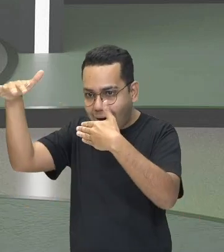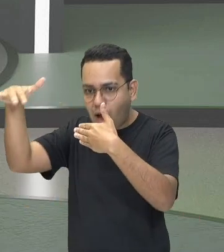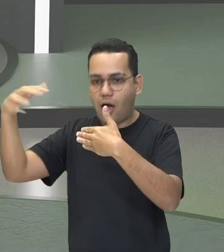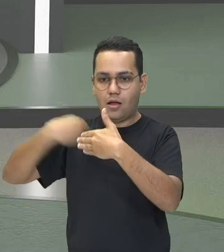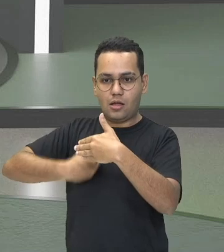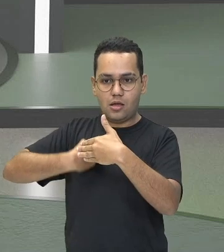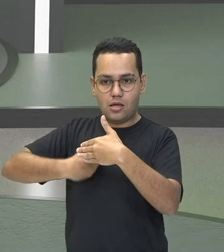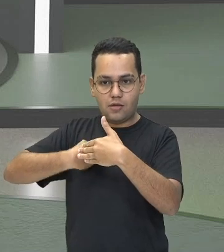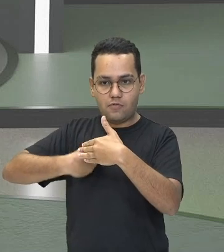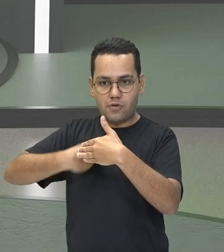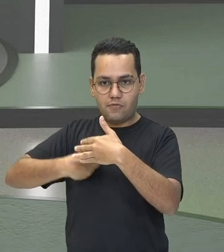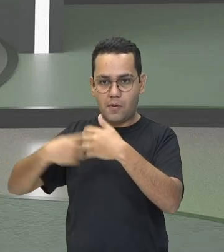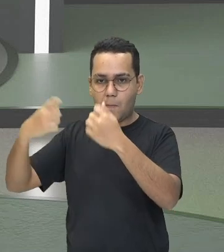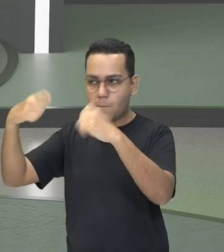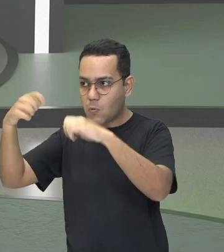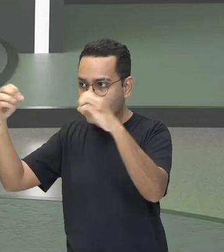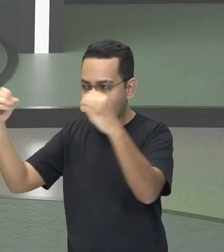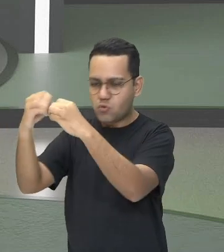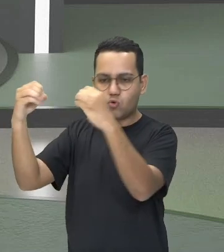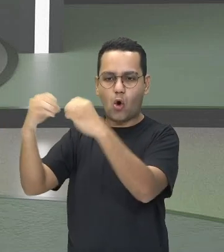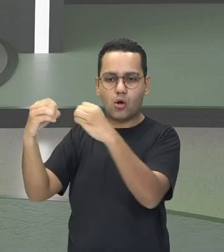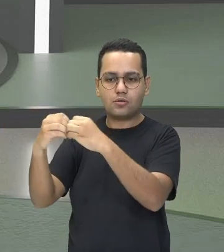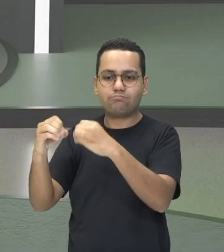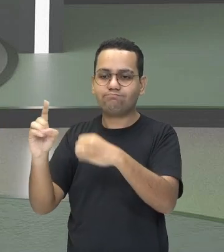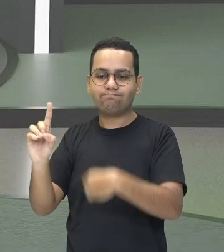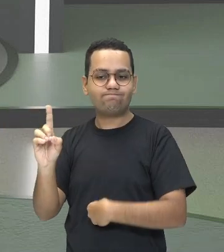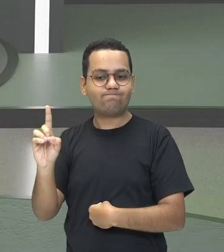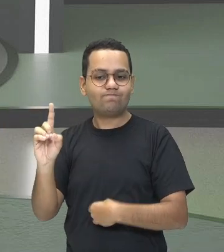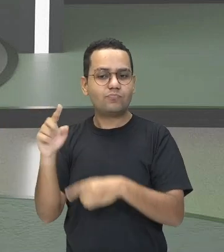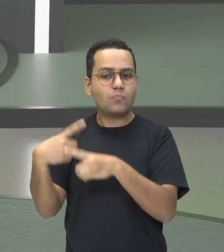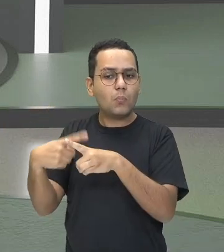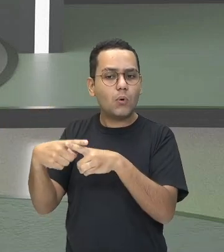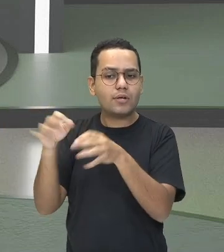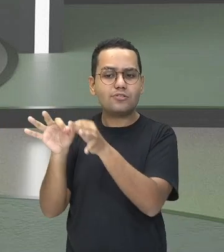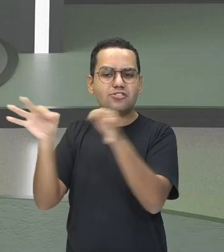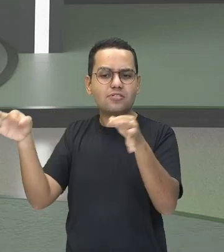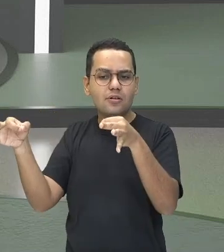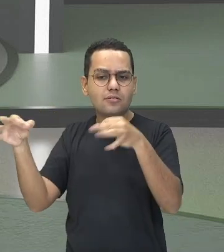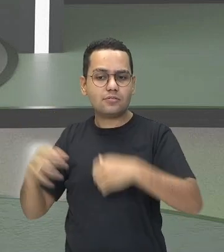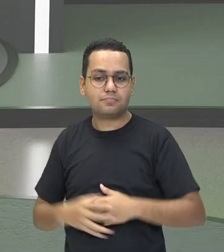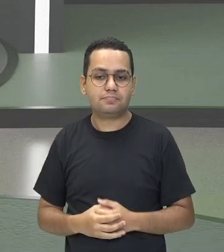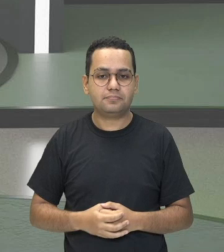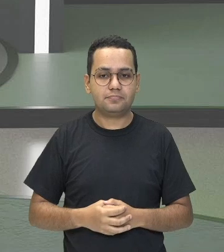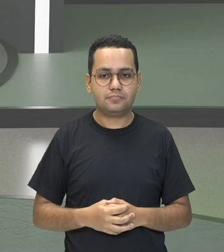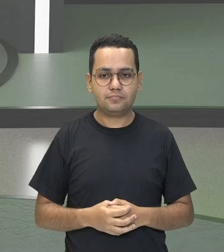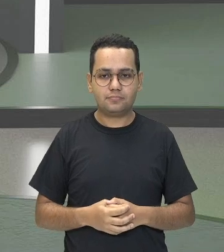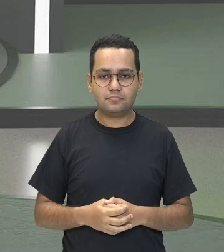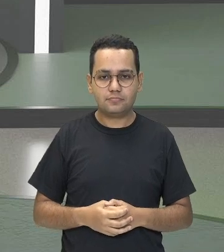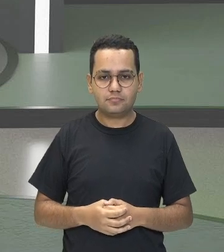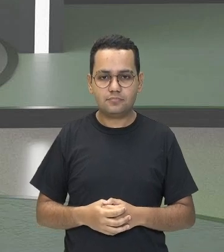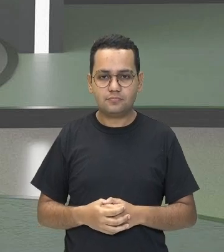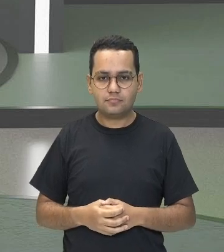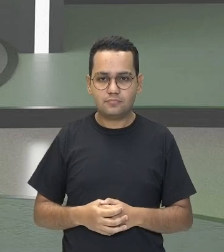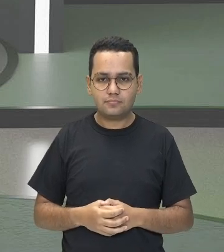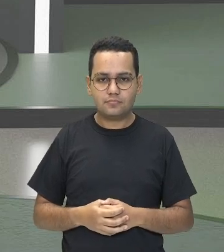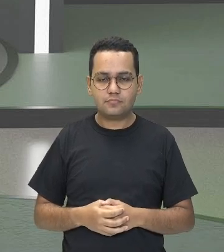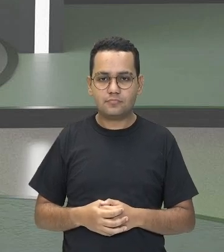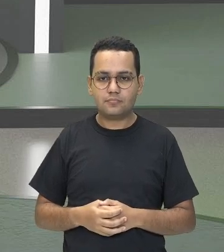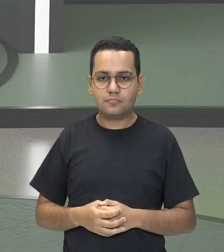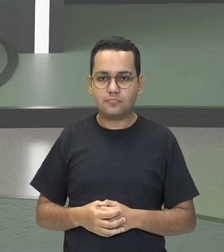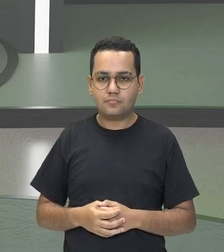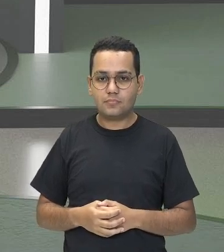moléculas se choquem Porque elas estão distante o ambiente é muito grande Tá então quanto mais